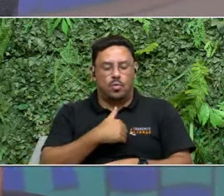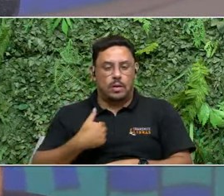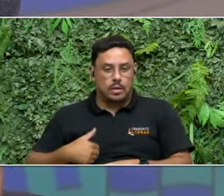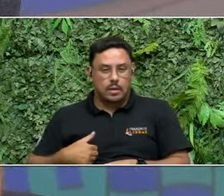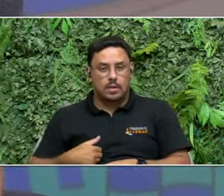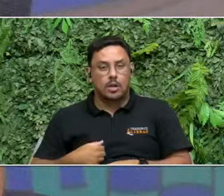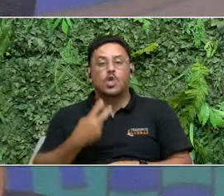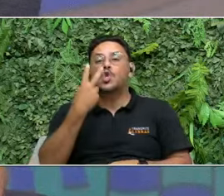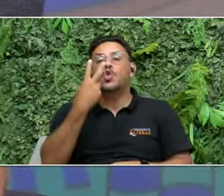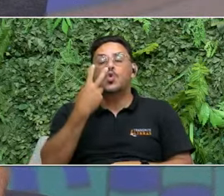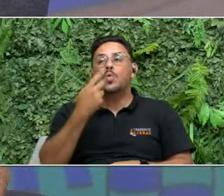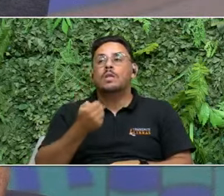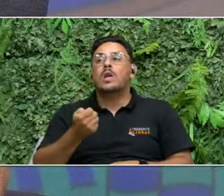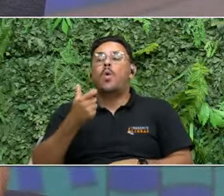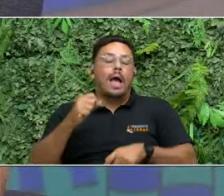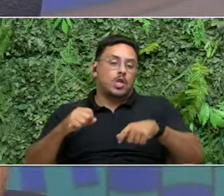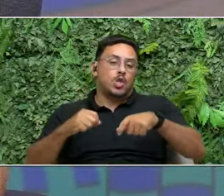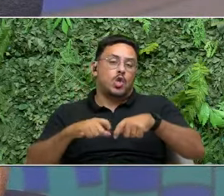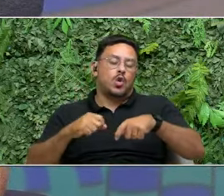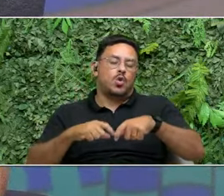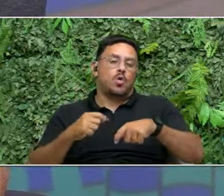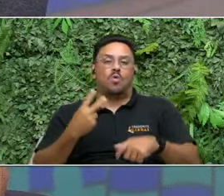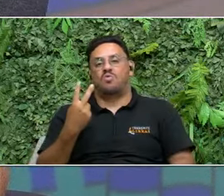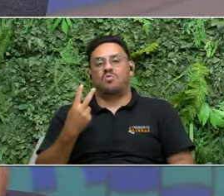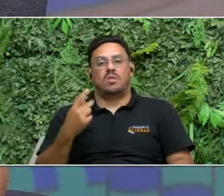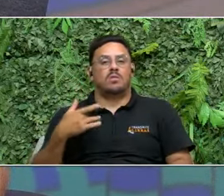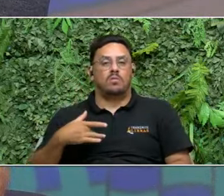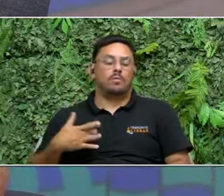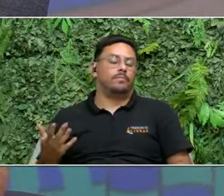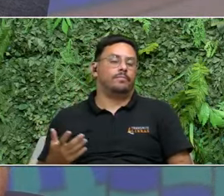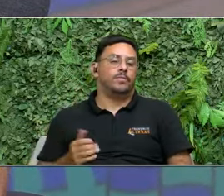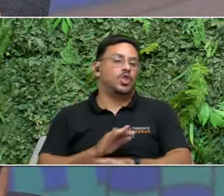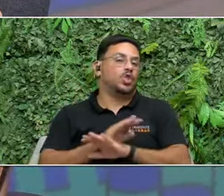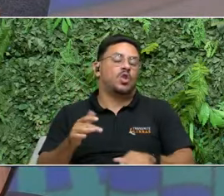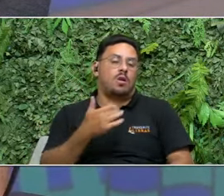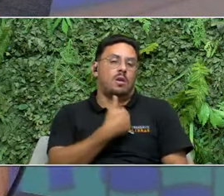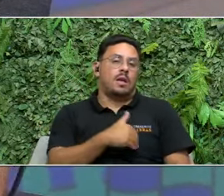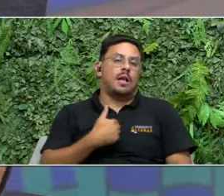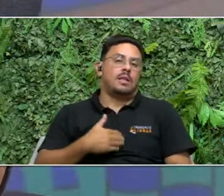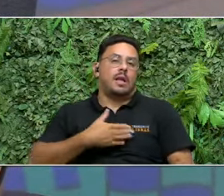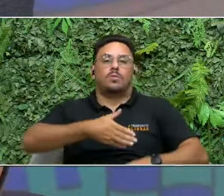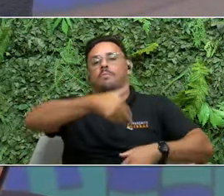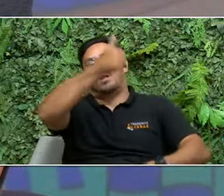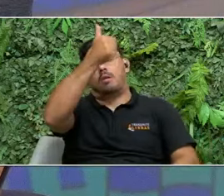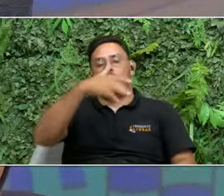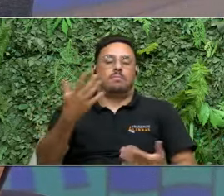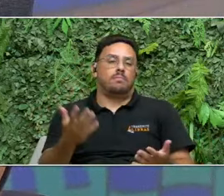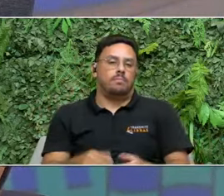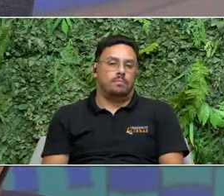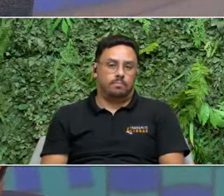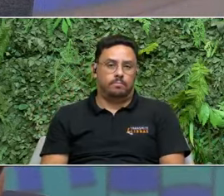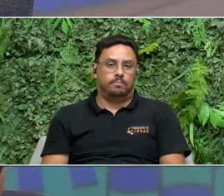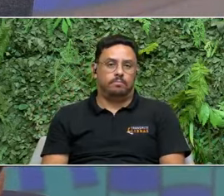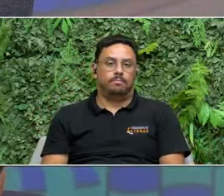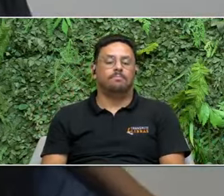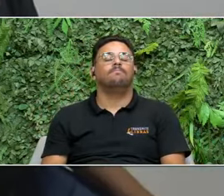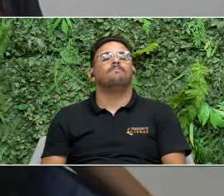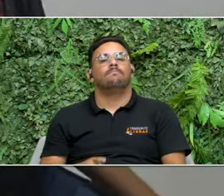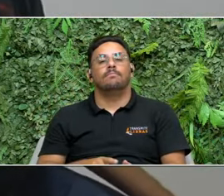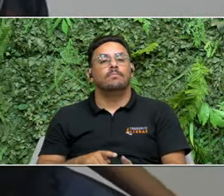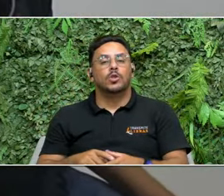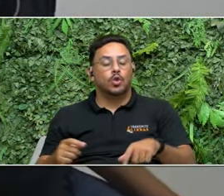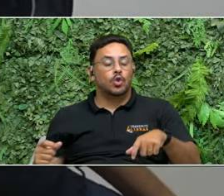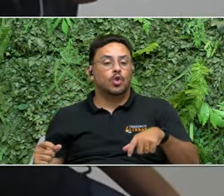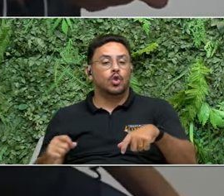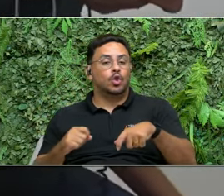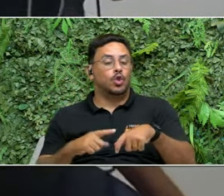do Cruzeiro foi um domínio completo do Atlético nesse primeiro tempo né gente Ô Bob nenhum chute